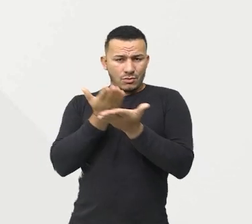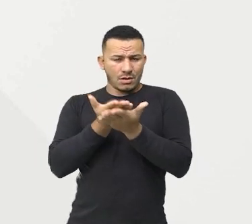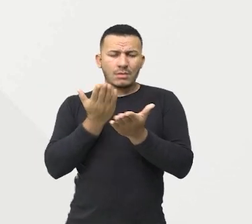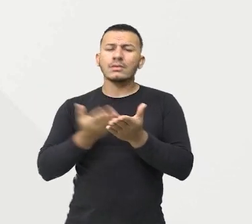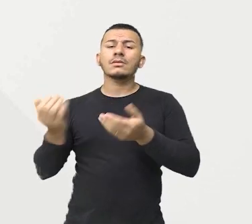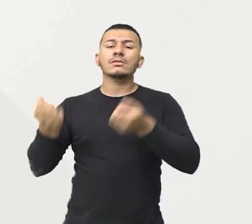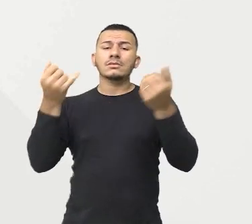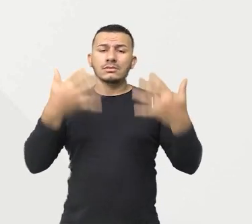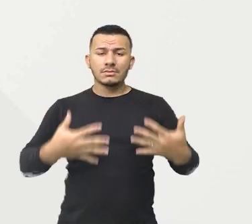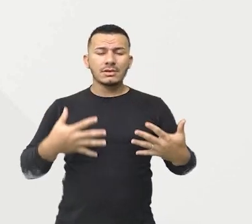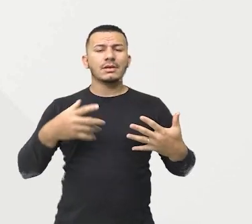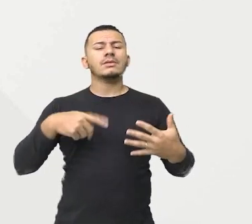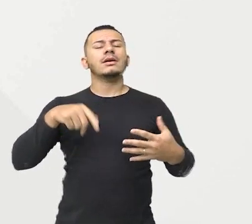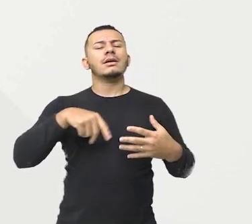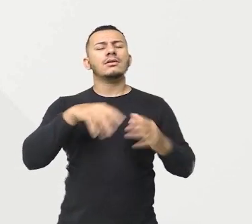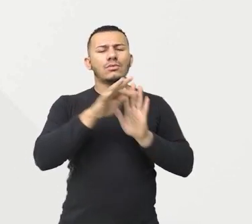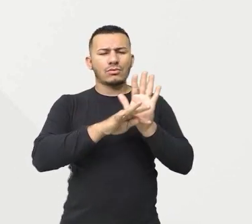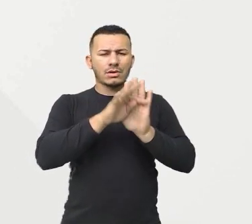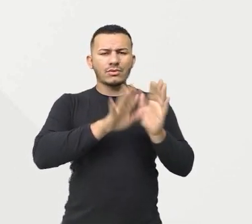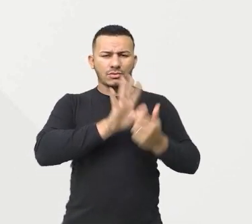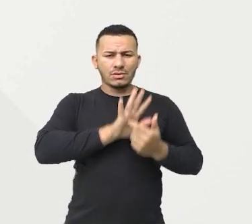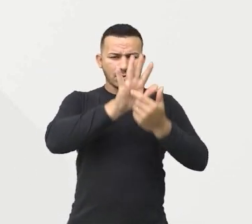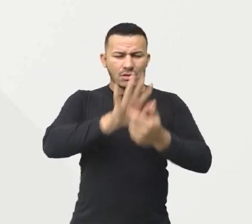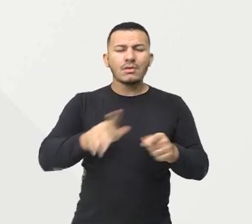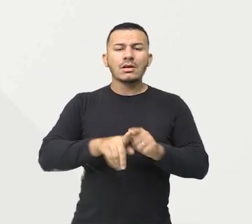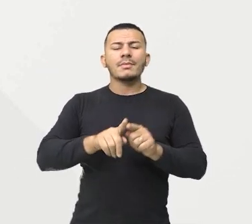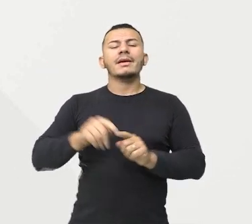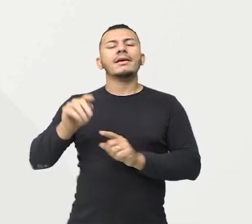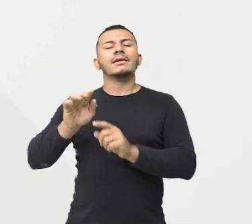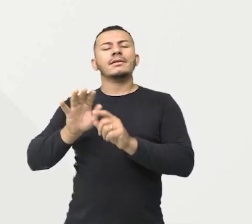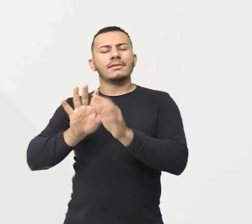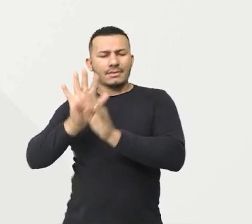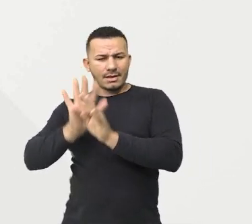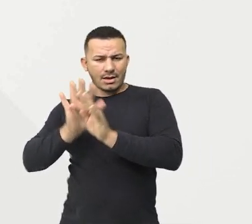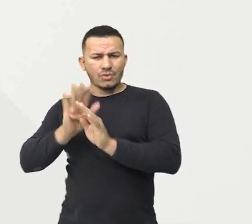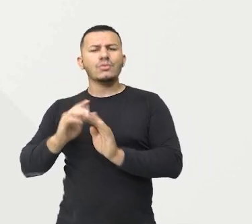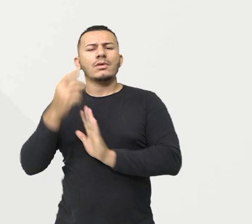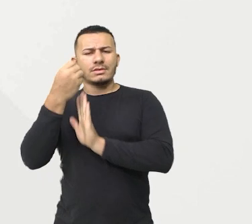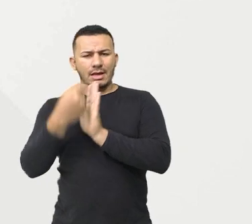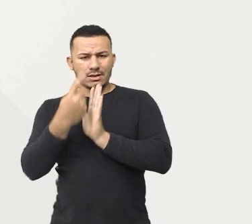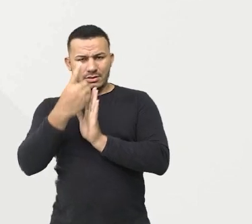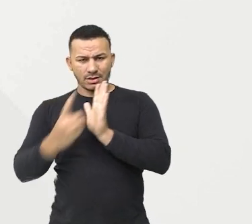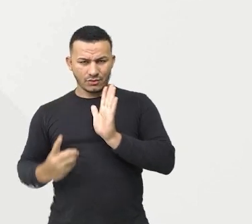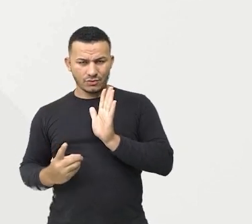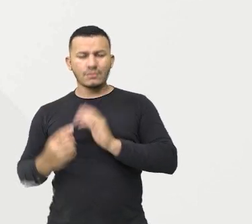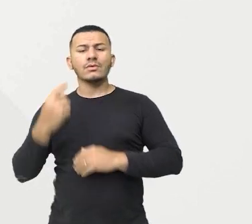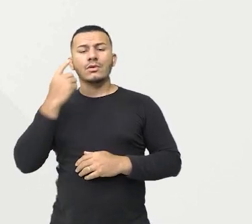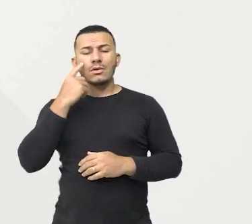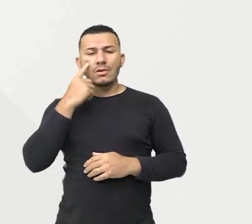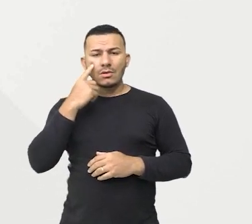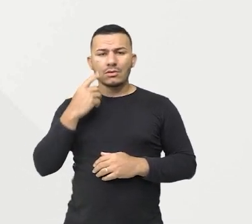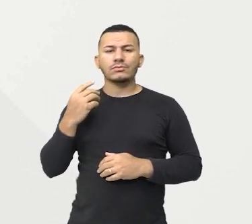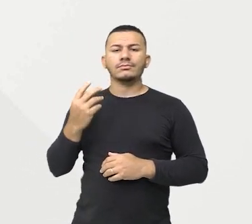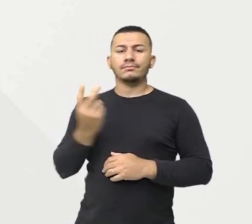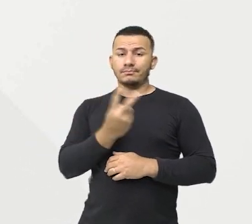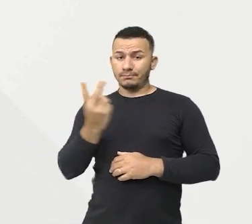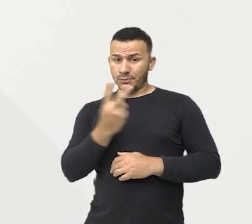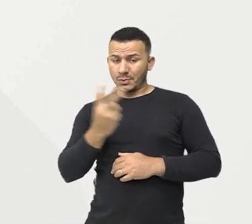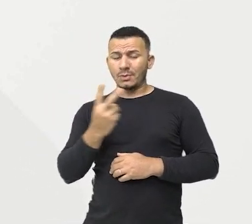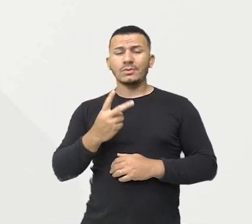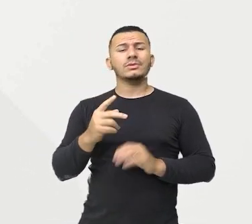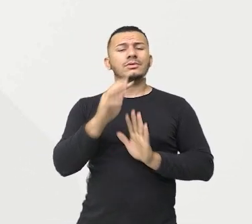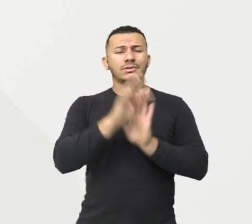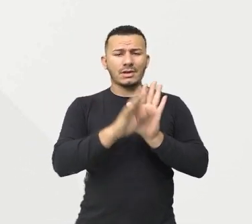do texto de exposição e da dissertação. Para refrescar a memória, é importante então dizer que esses textos têm, em